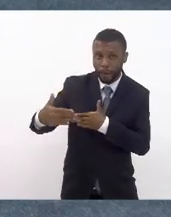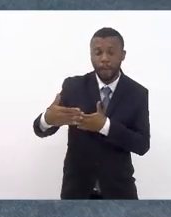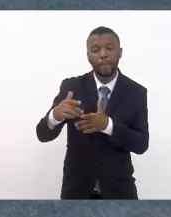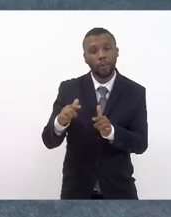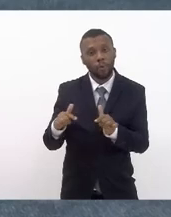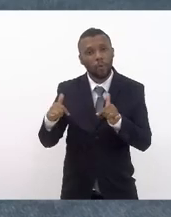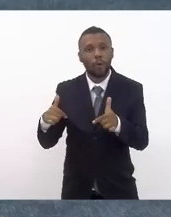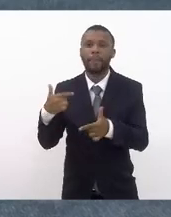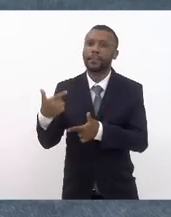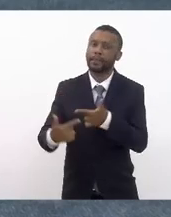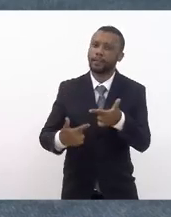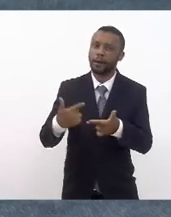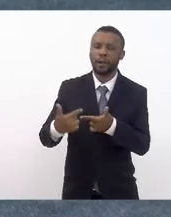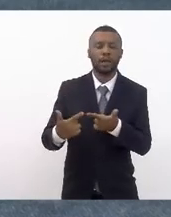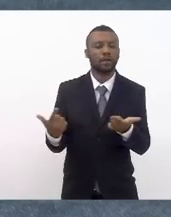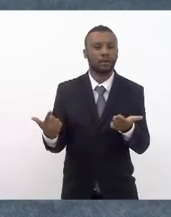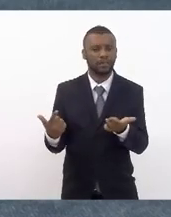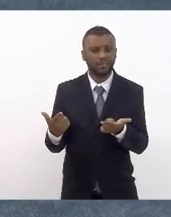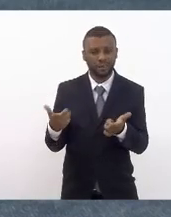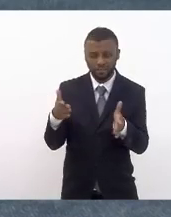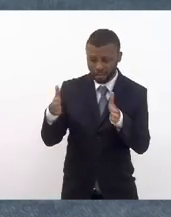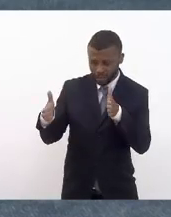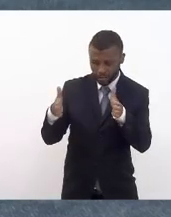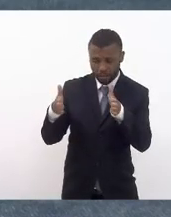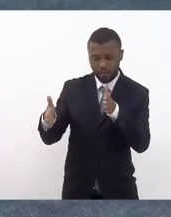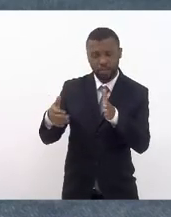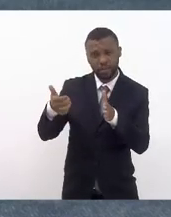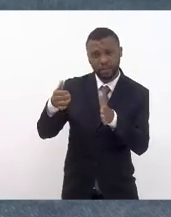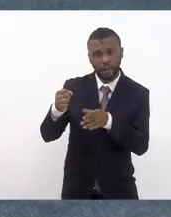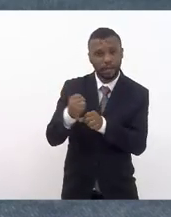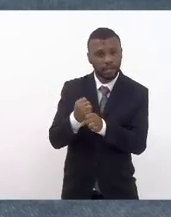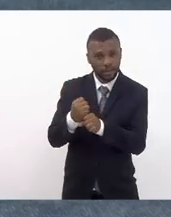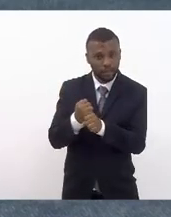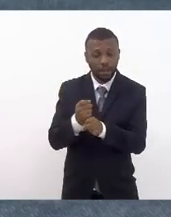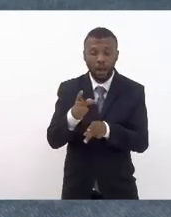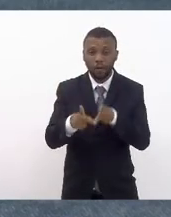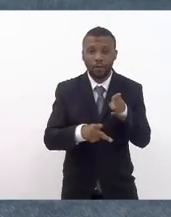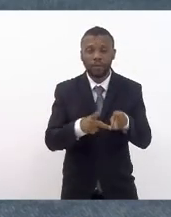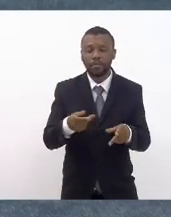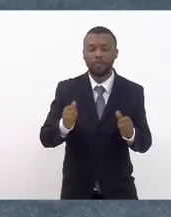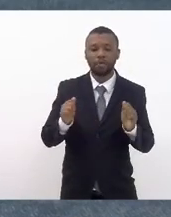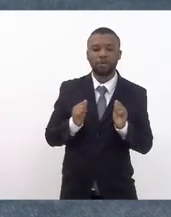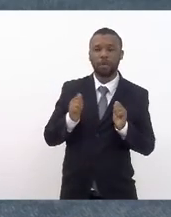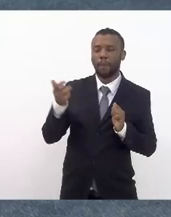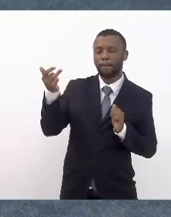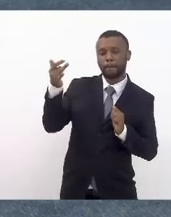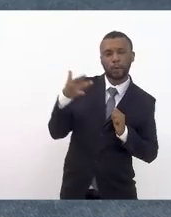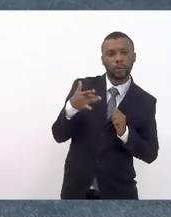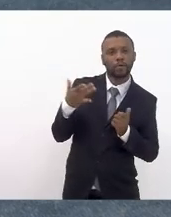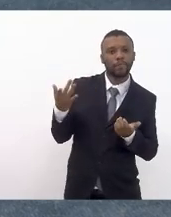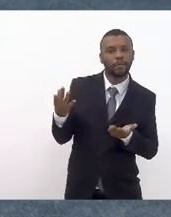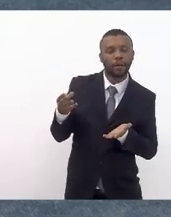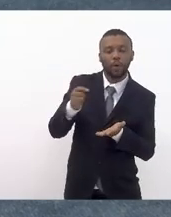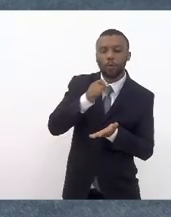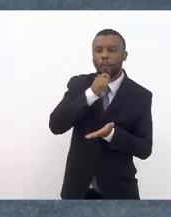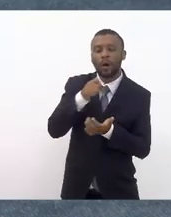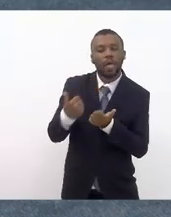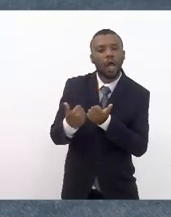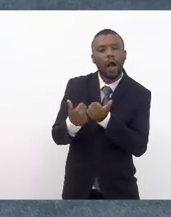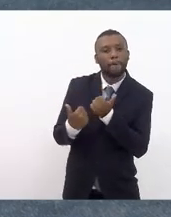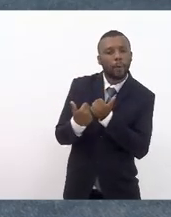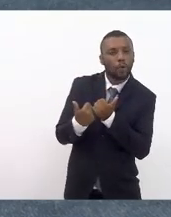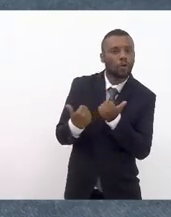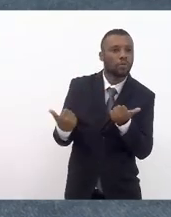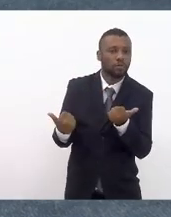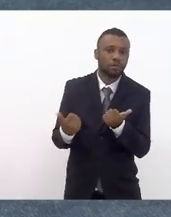executar o serviço. Então, quer dizer que nesses 10 anos a população vai ficar desguarnecida? Eu acho que cabe